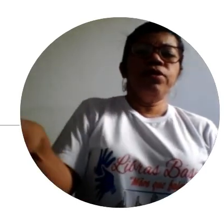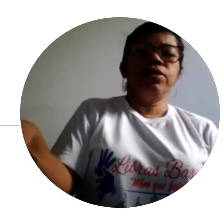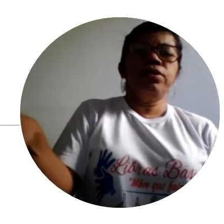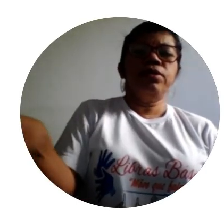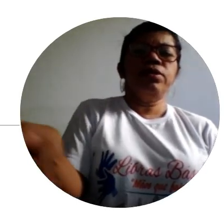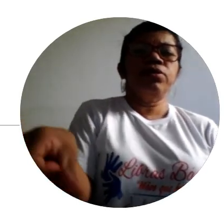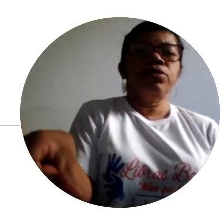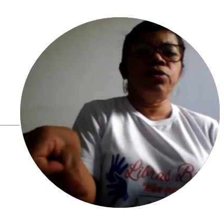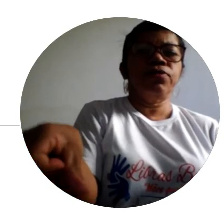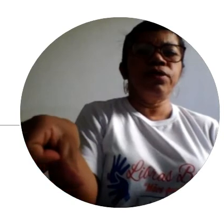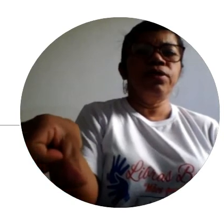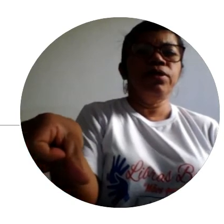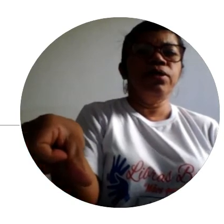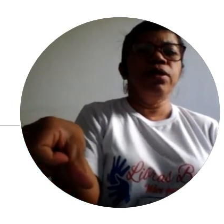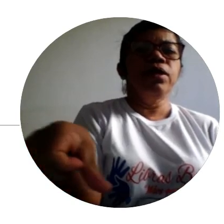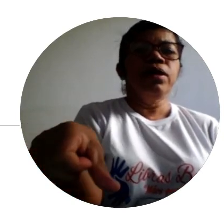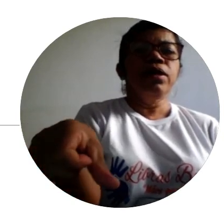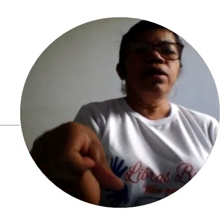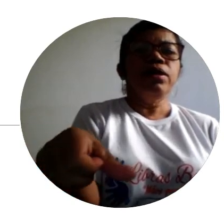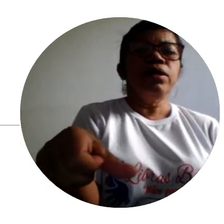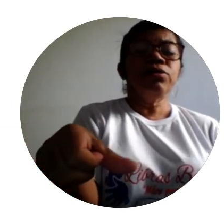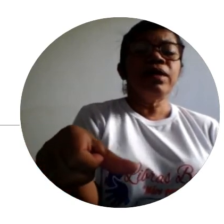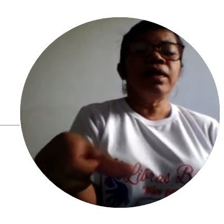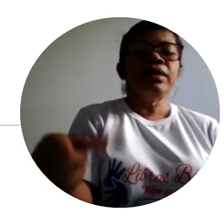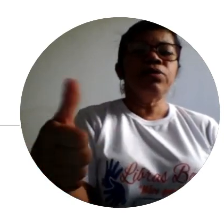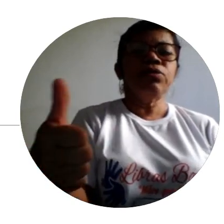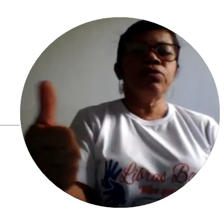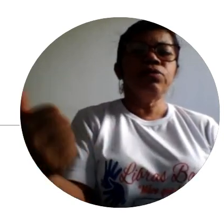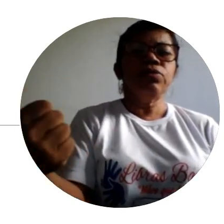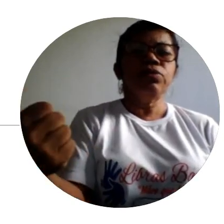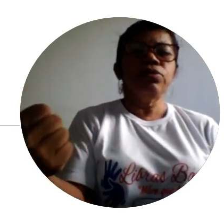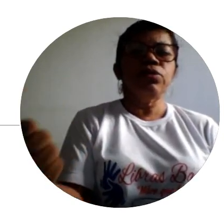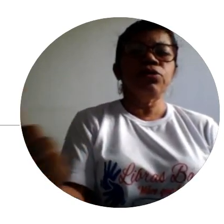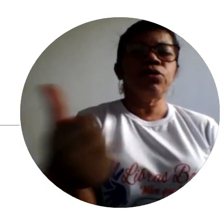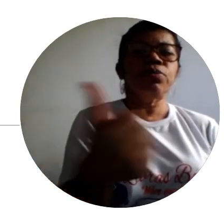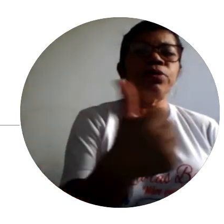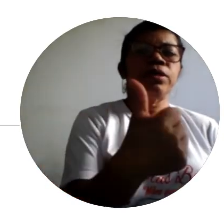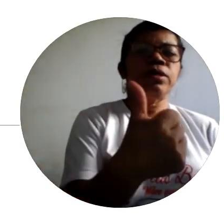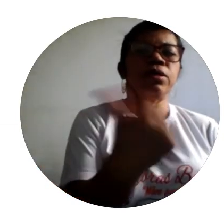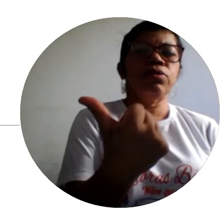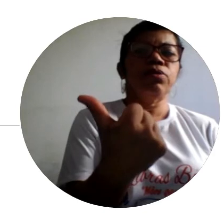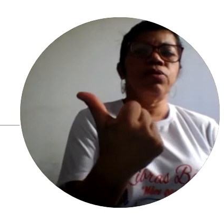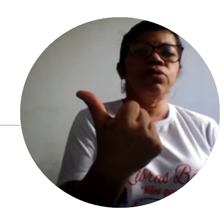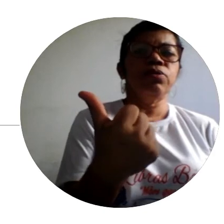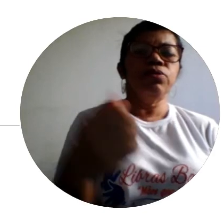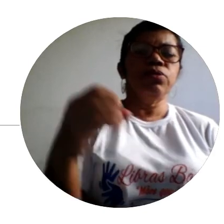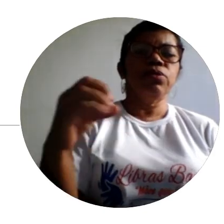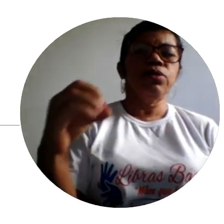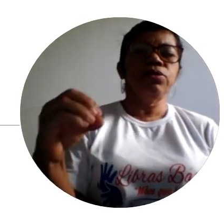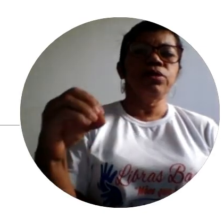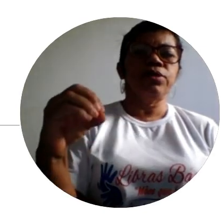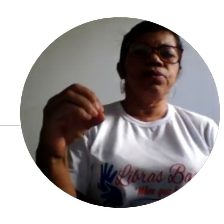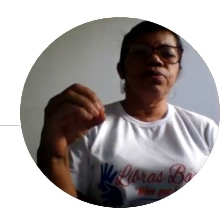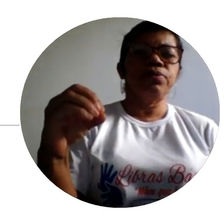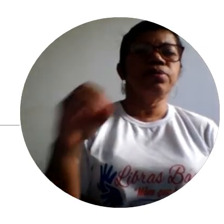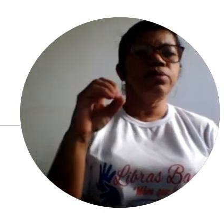9, o 9. E o 10 é o 1. Eu jogo um pouquinho aqui, ó. O 1 e